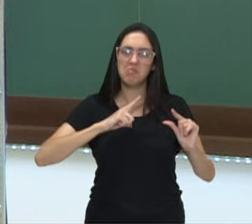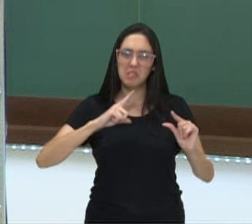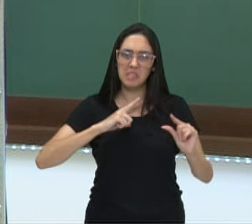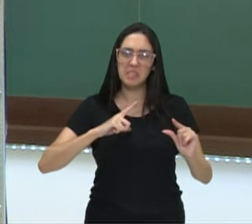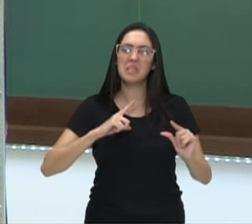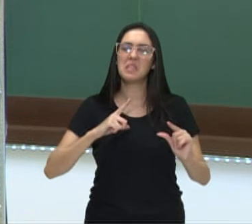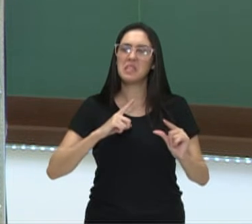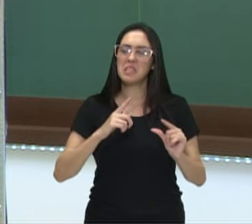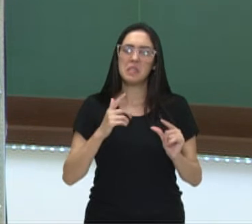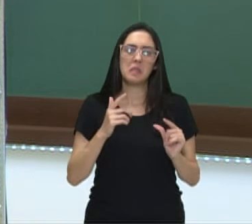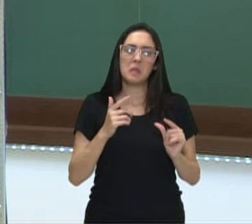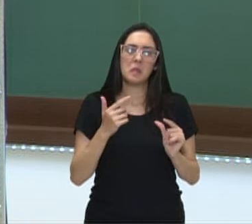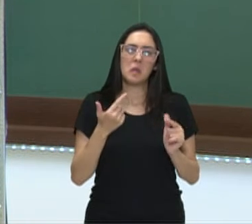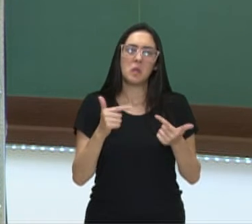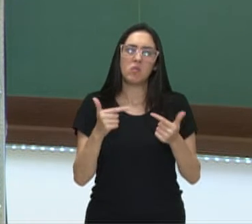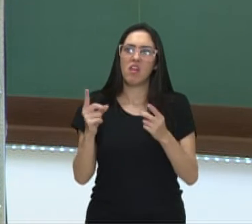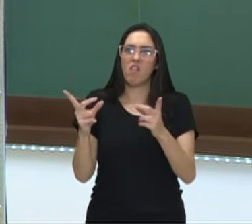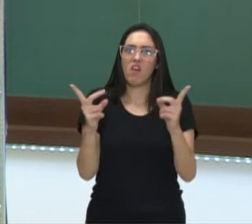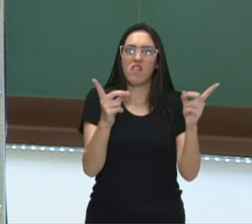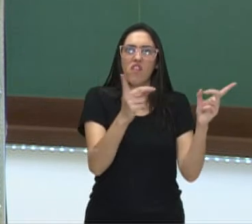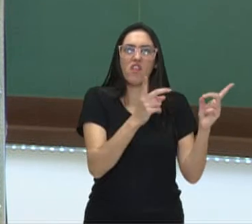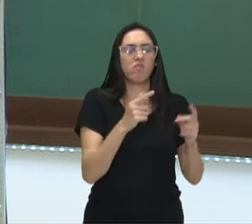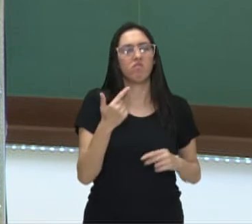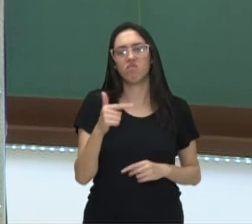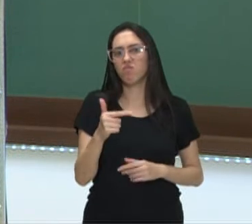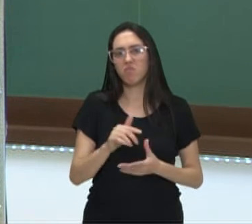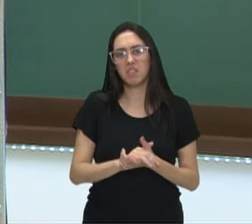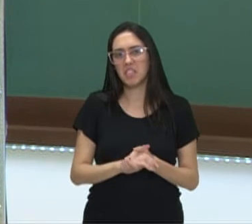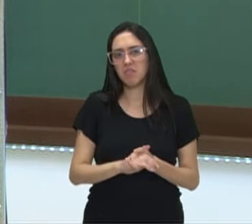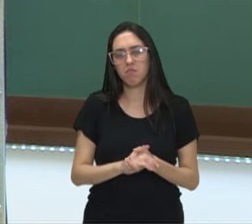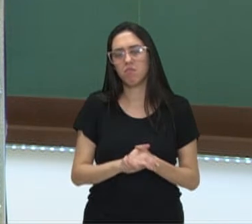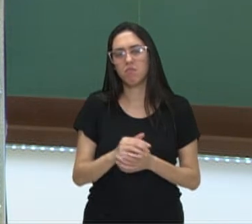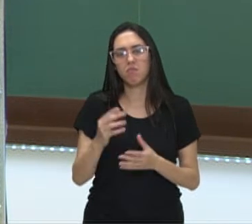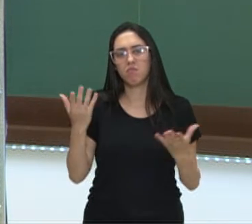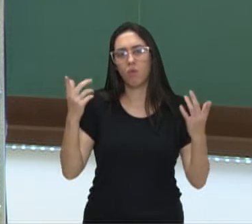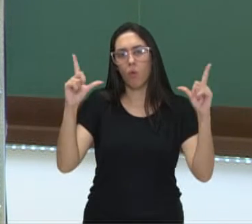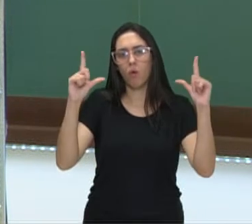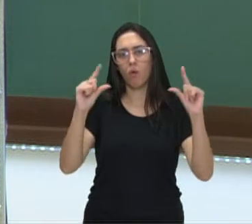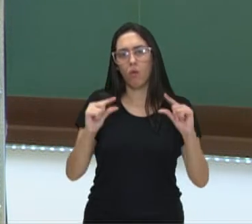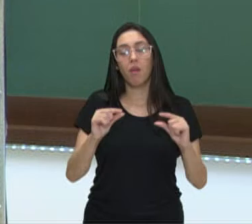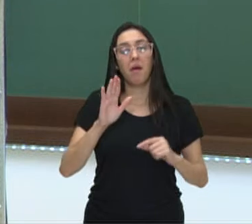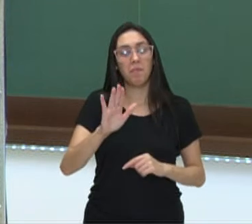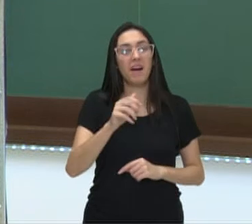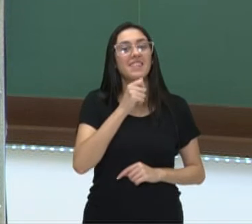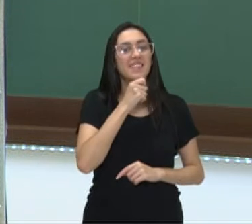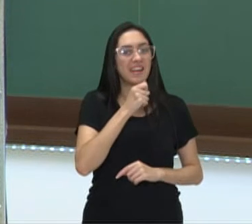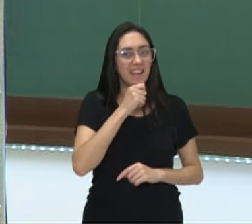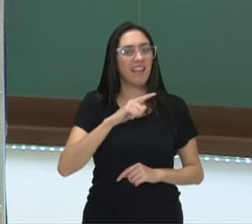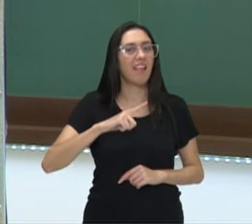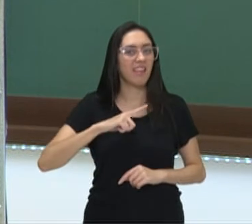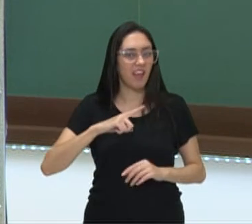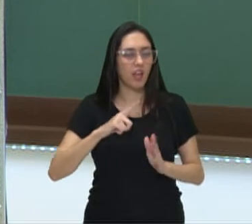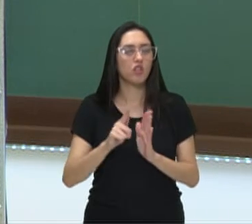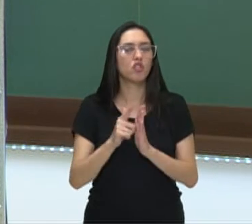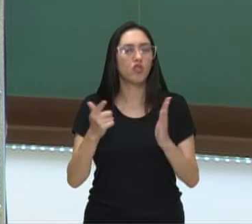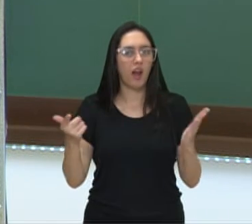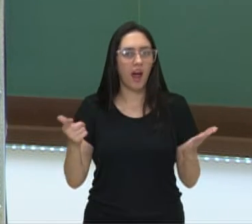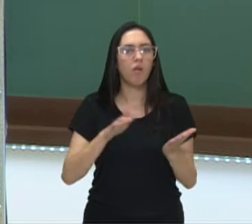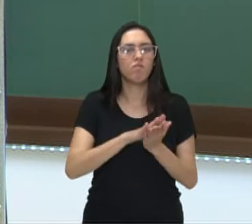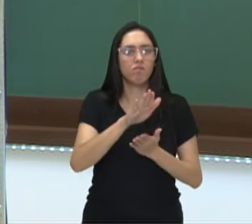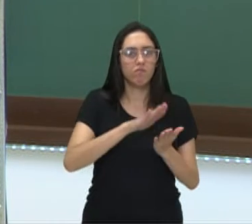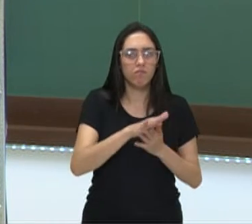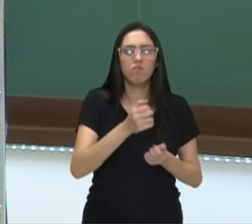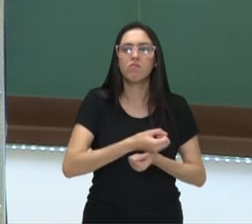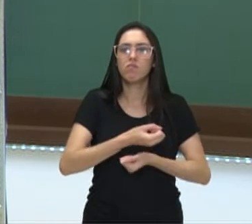não estão mais exclusivamente no meio impresso, nós ainda temos o jornal impresso com uma